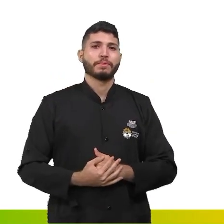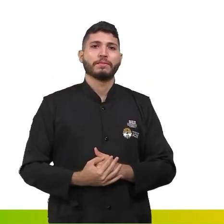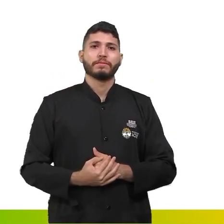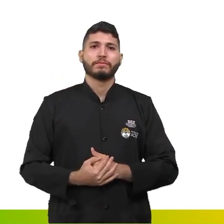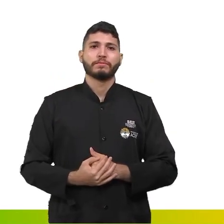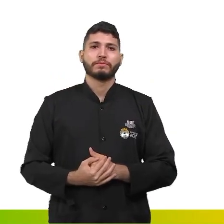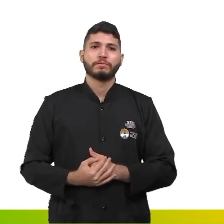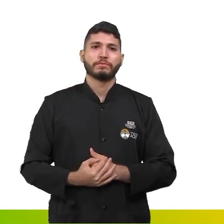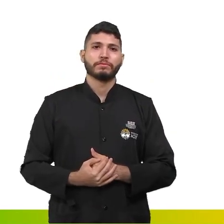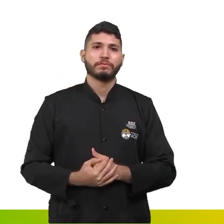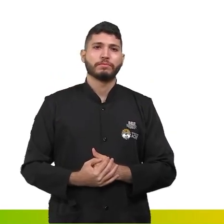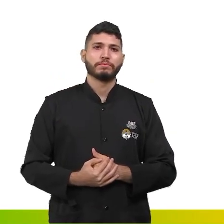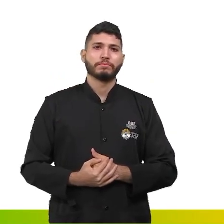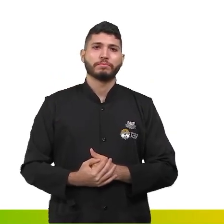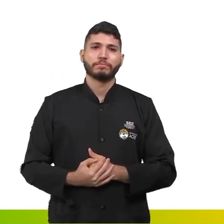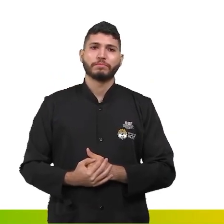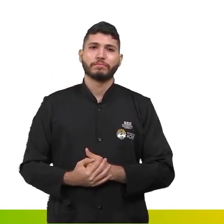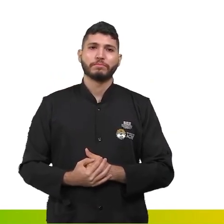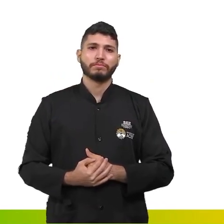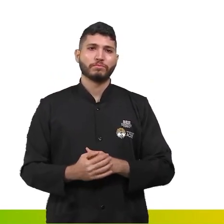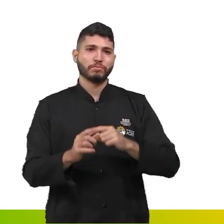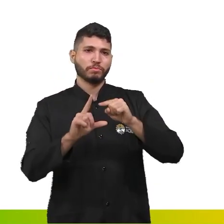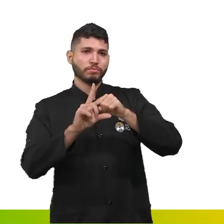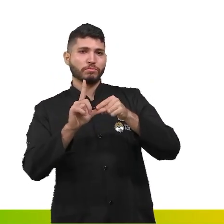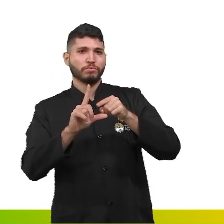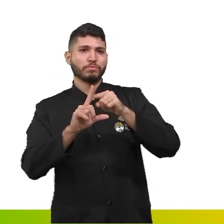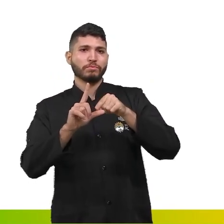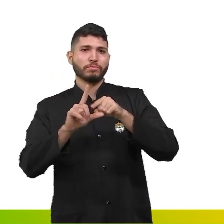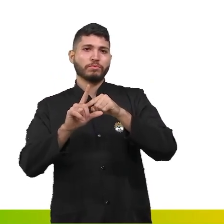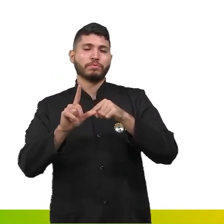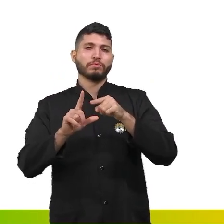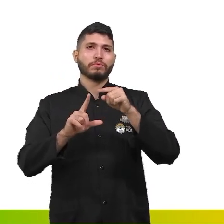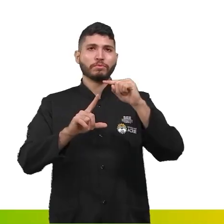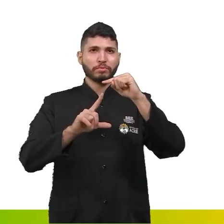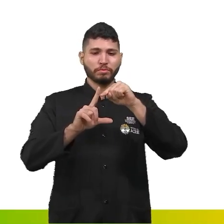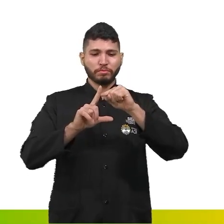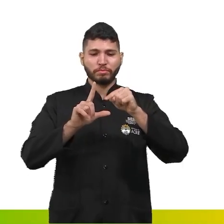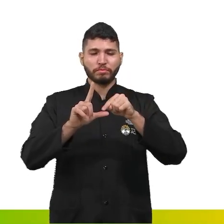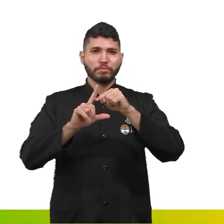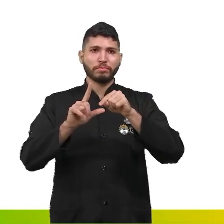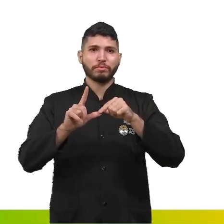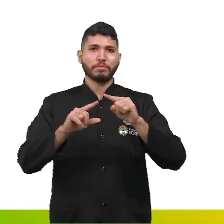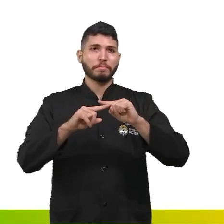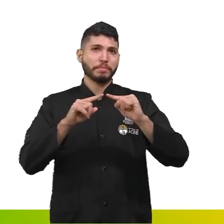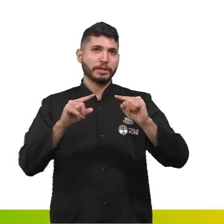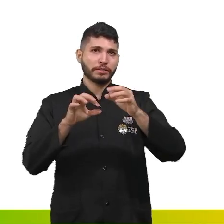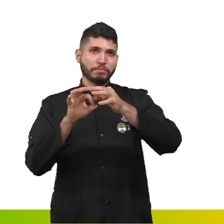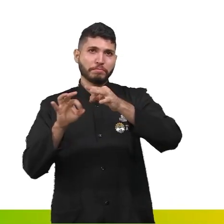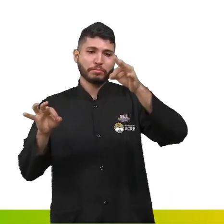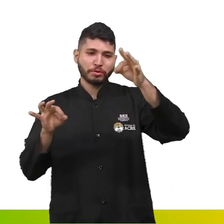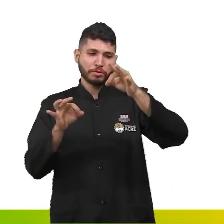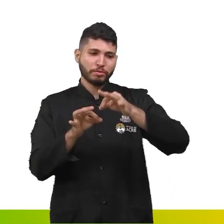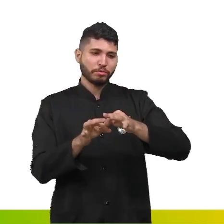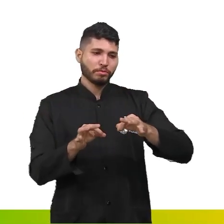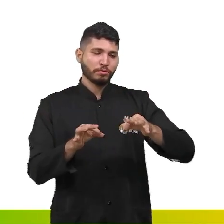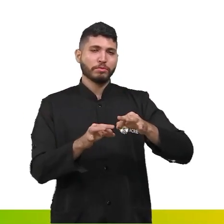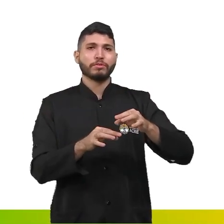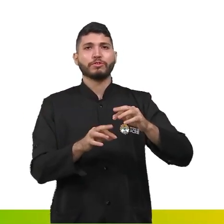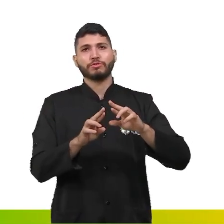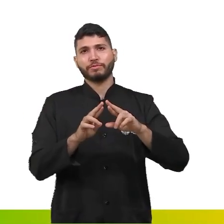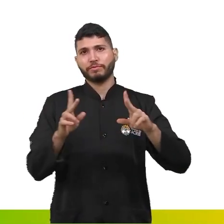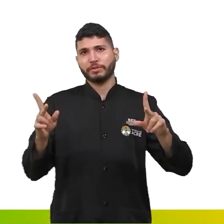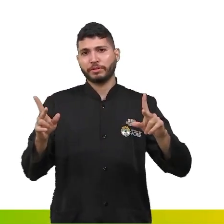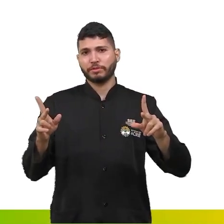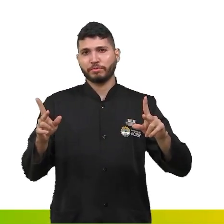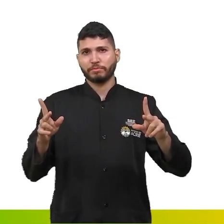com as mesmas medidas dos ângulos, mas eles têm medidas diferentes. Então, não existe